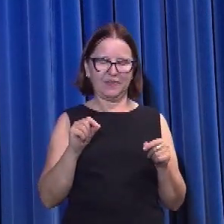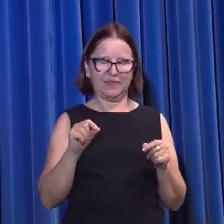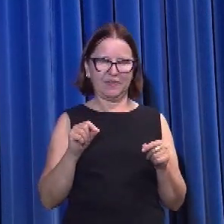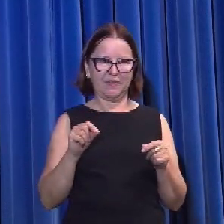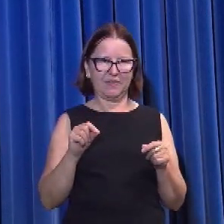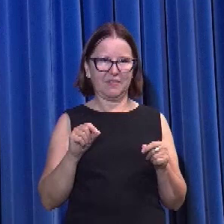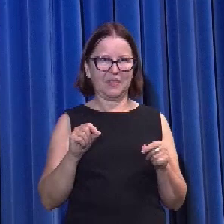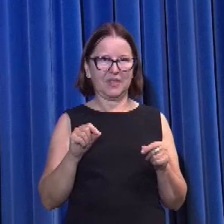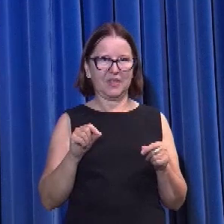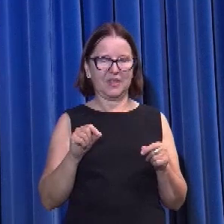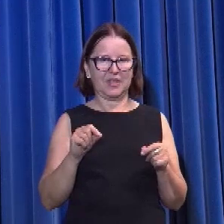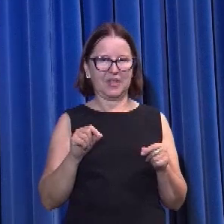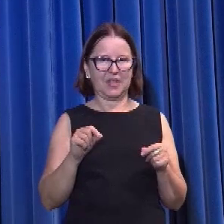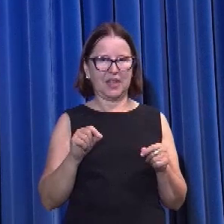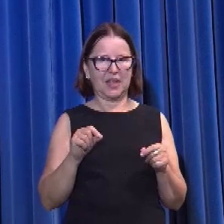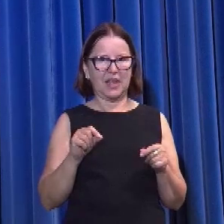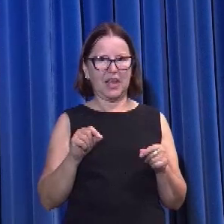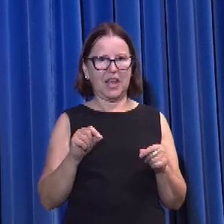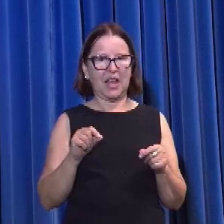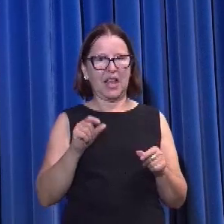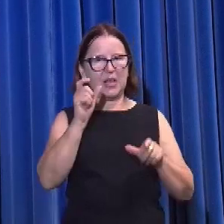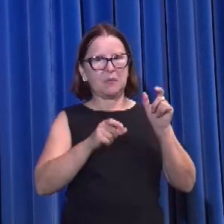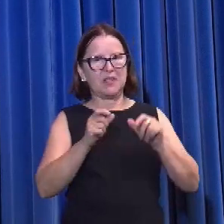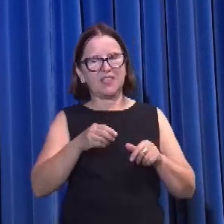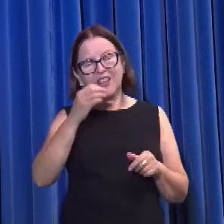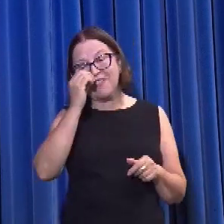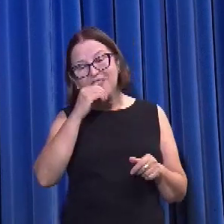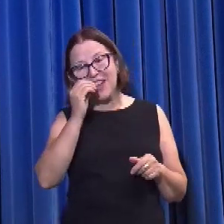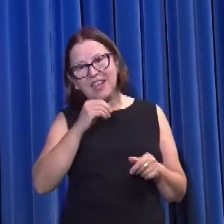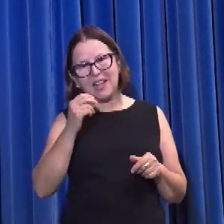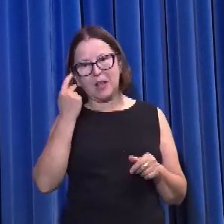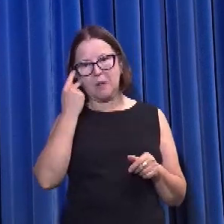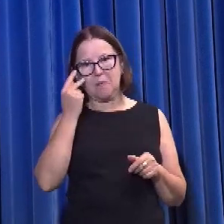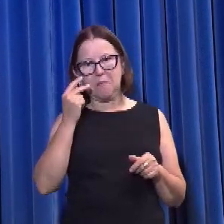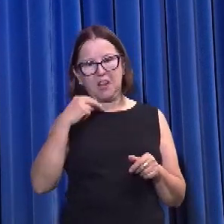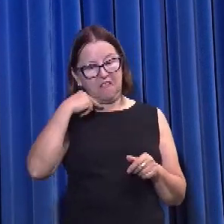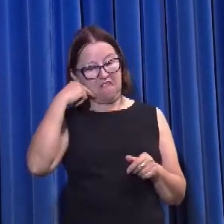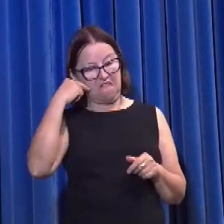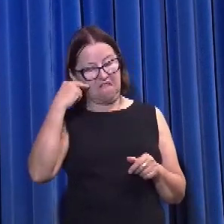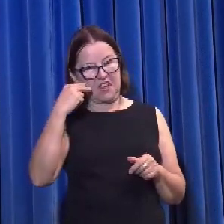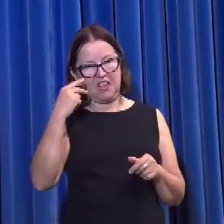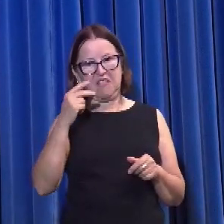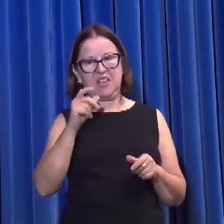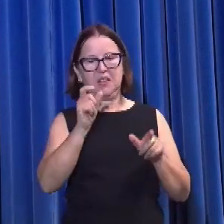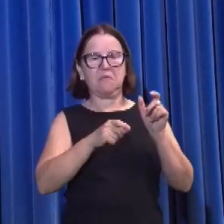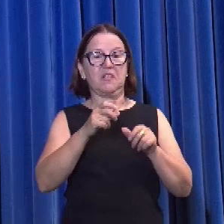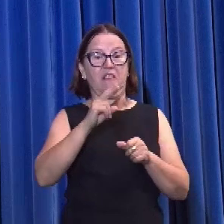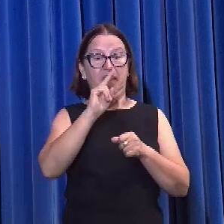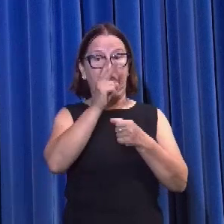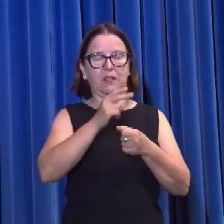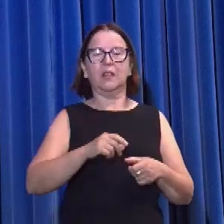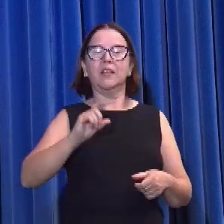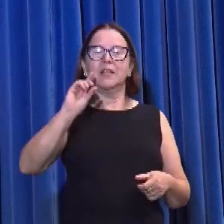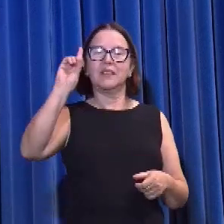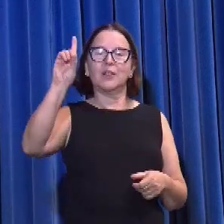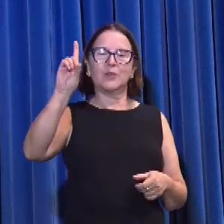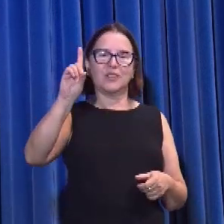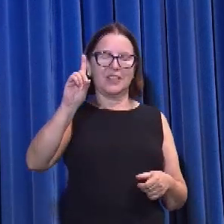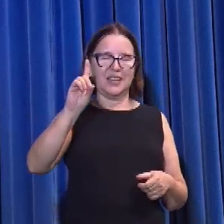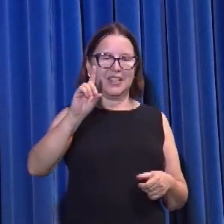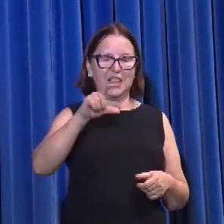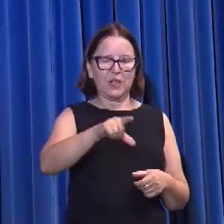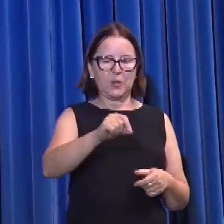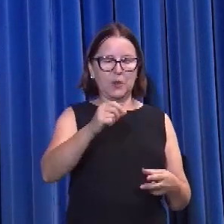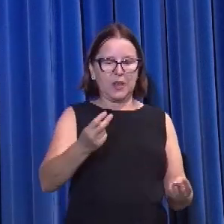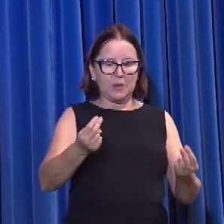astênicos, os sem forças do mundo para envergonhar os fortes. E Deus escolheu os humildes